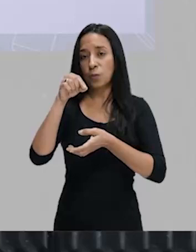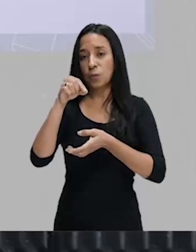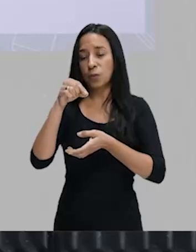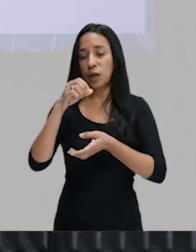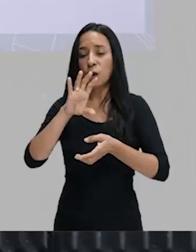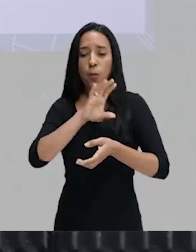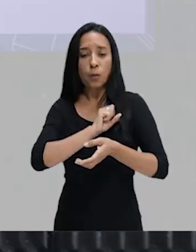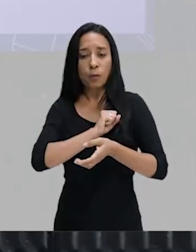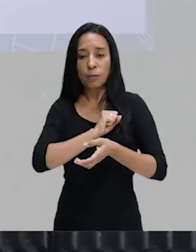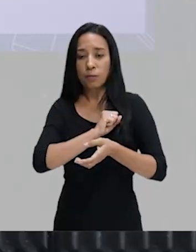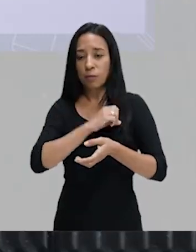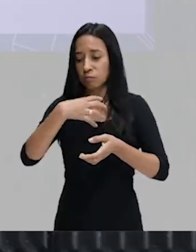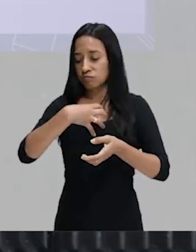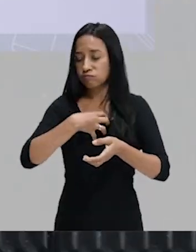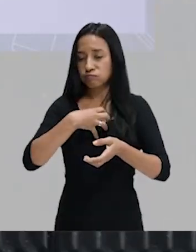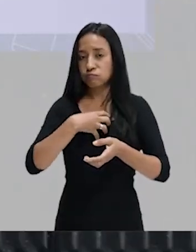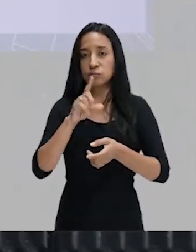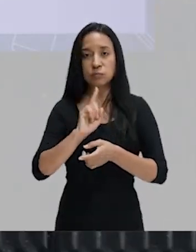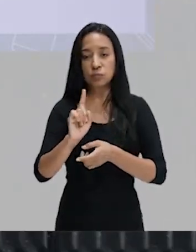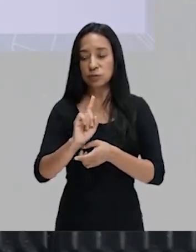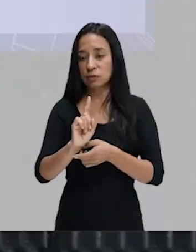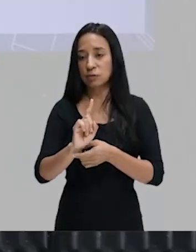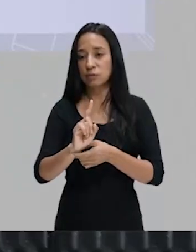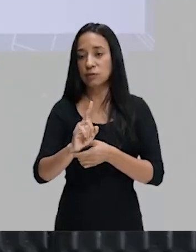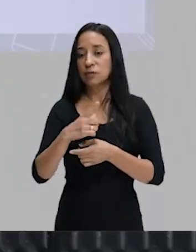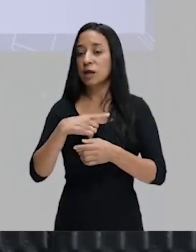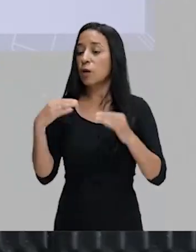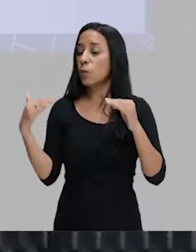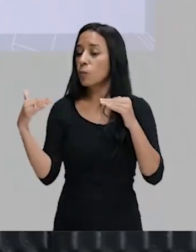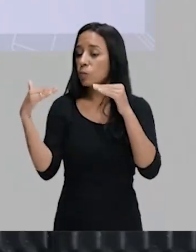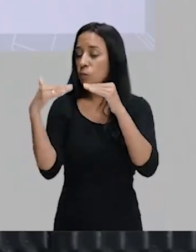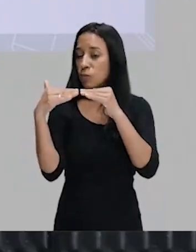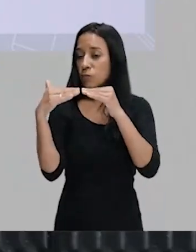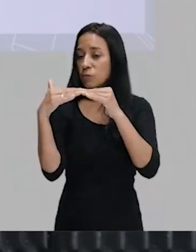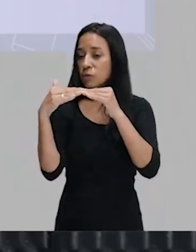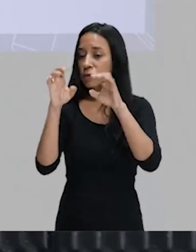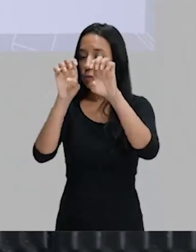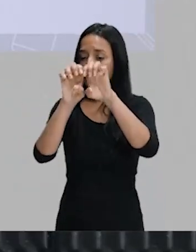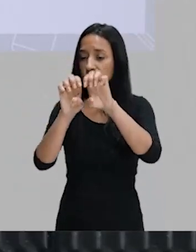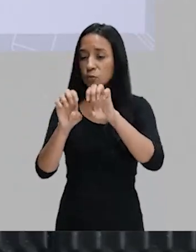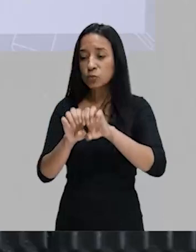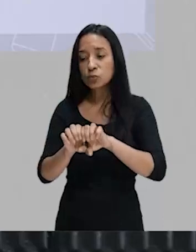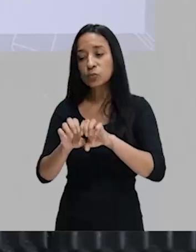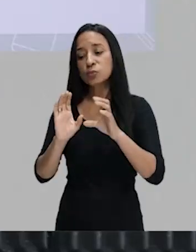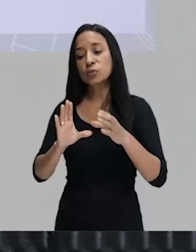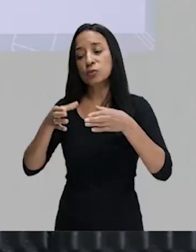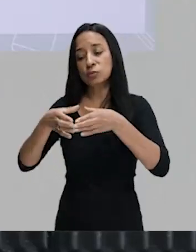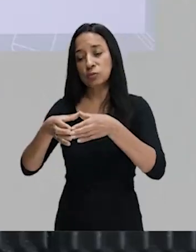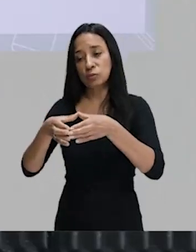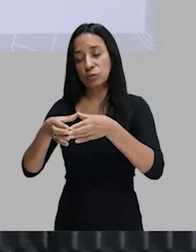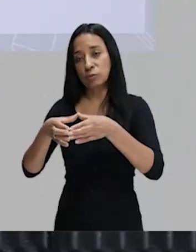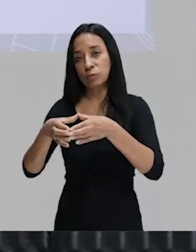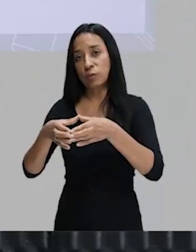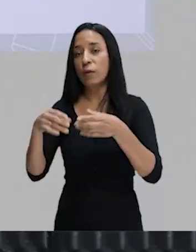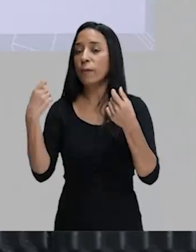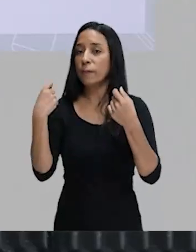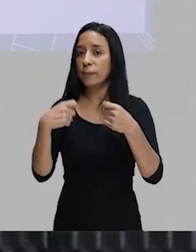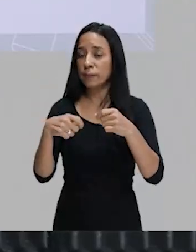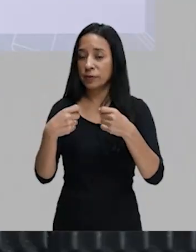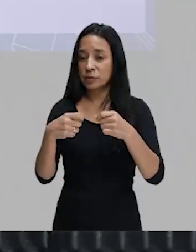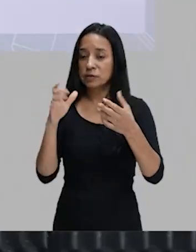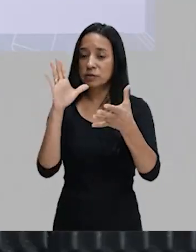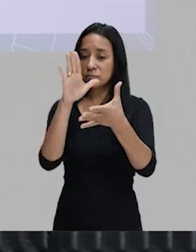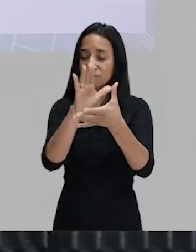afetividade, com o sentimento. Tem a ver com a estrutura de castas. Você necessariamente vai